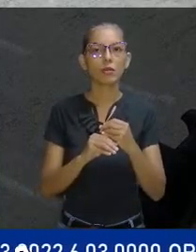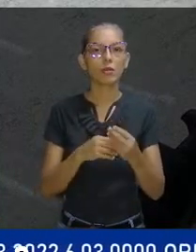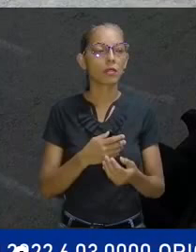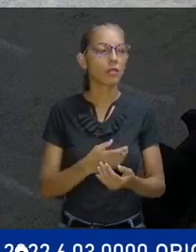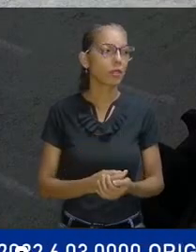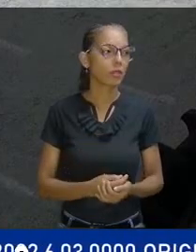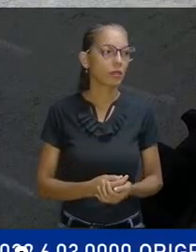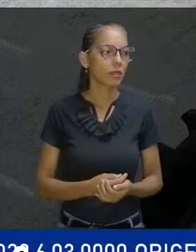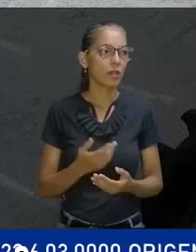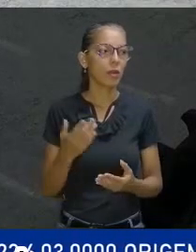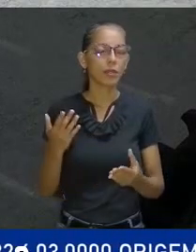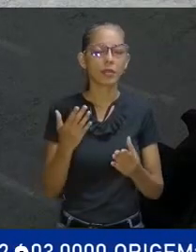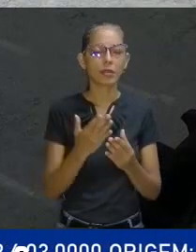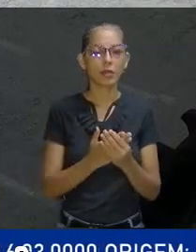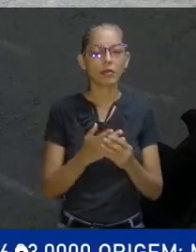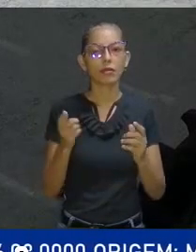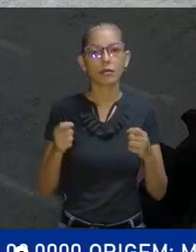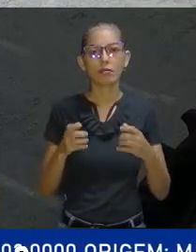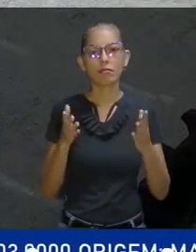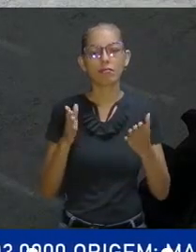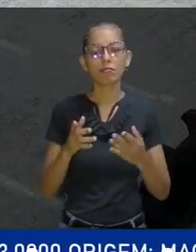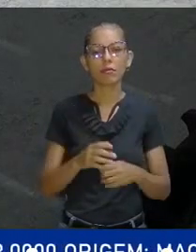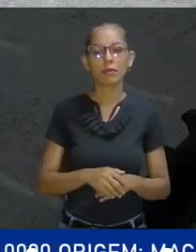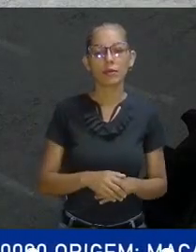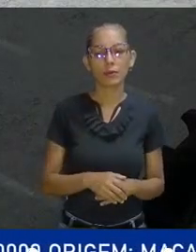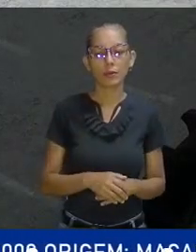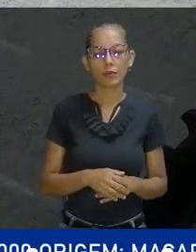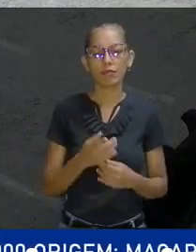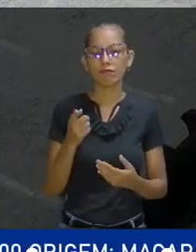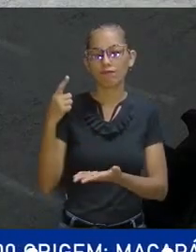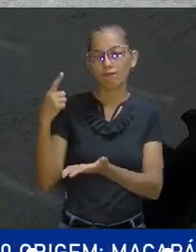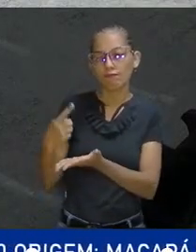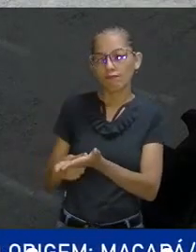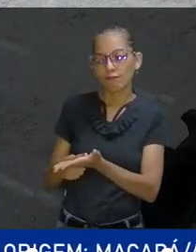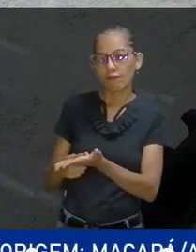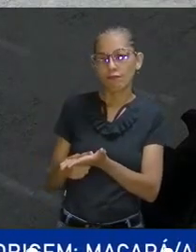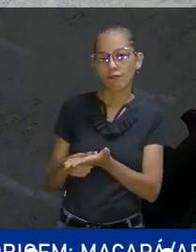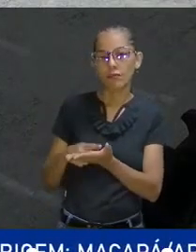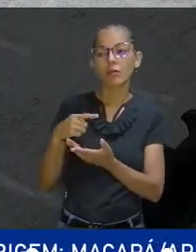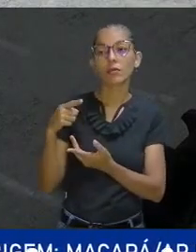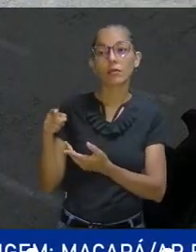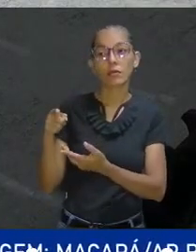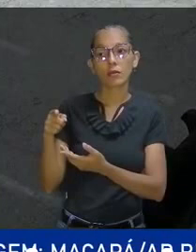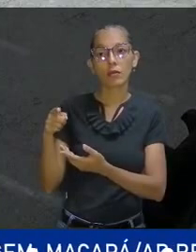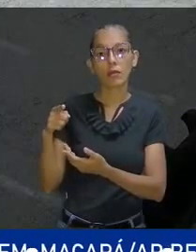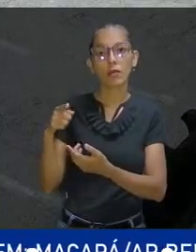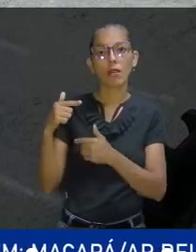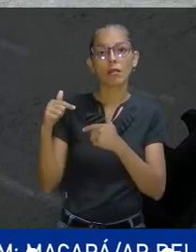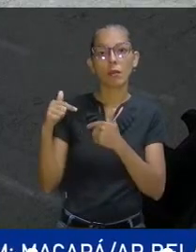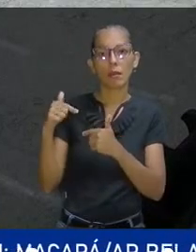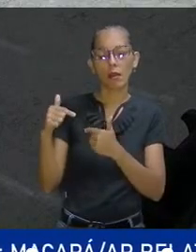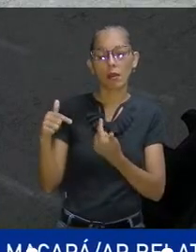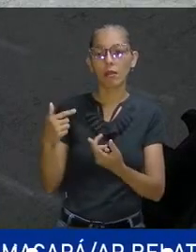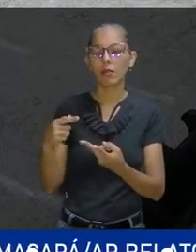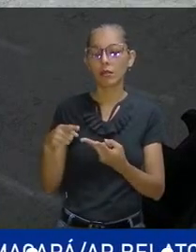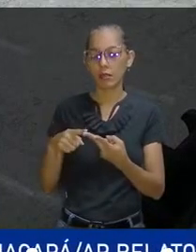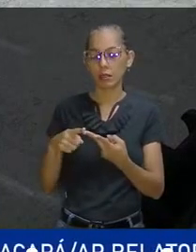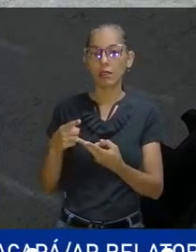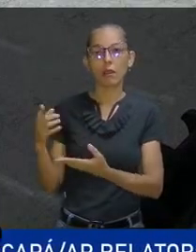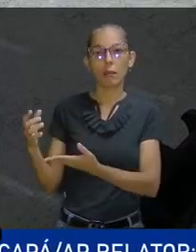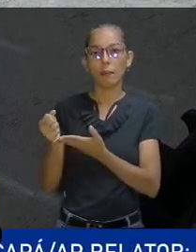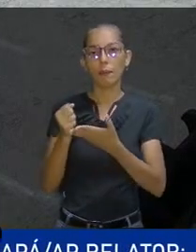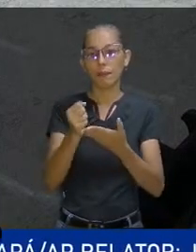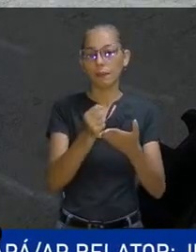vantagem pessoal correspondente à promessa de emprego e transporte regular de eleitores, consubstanciando,